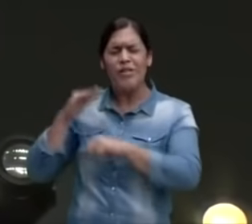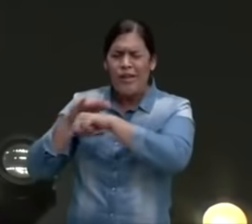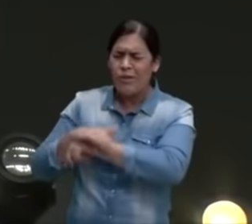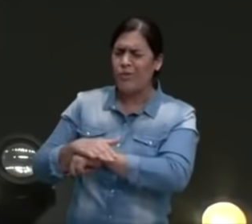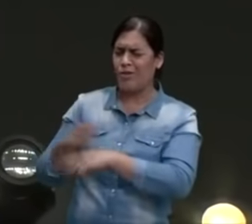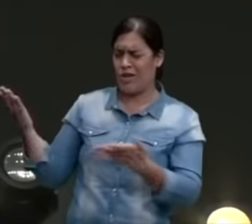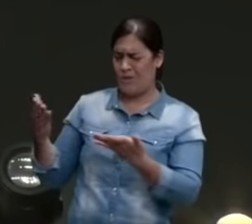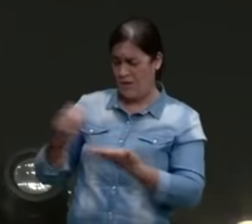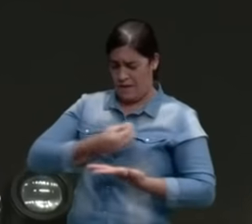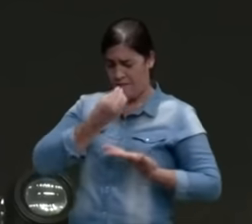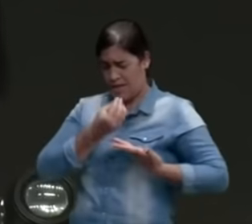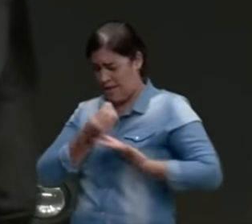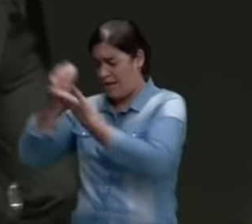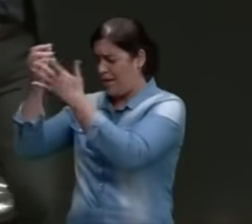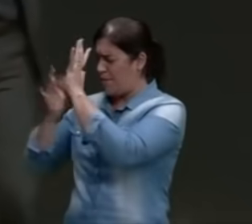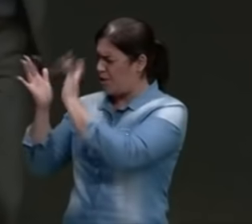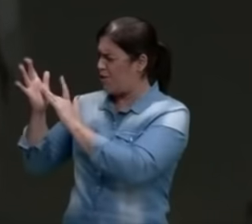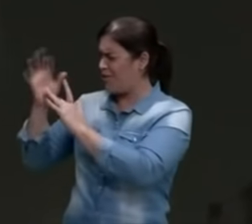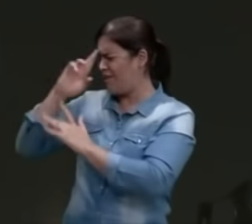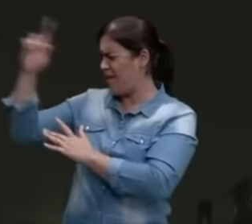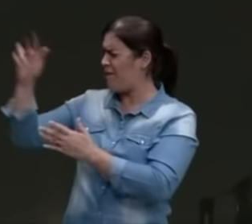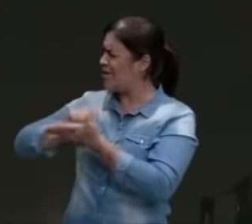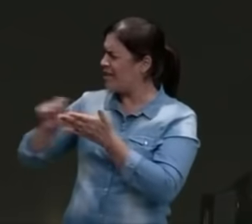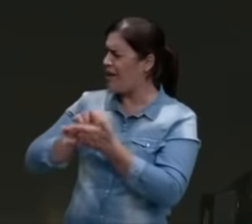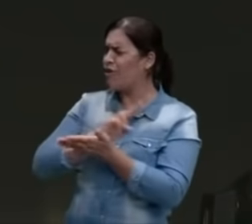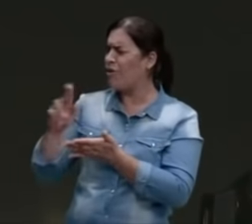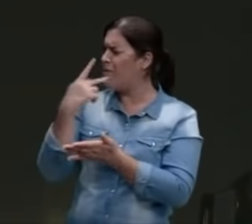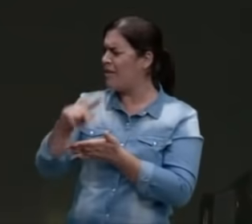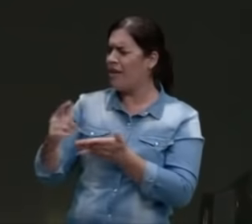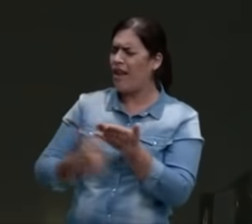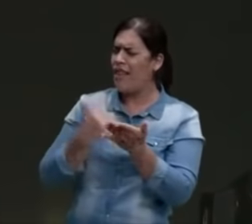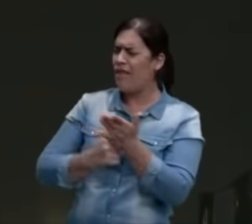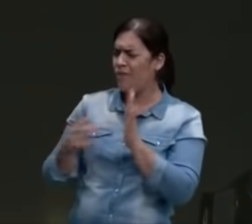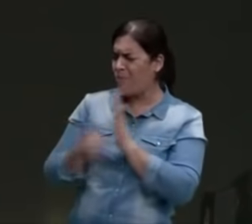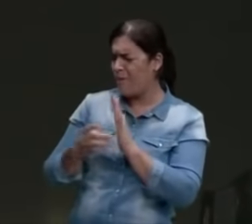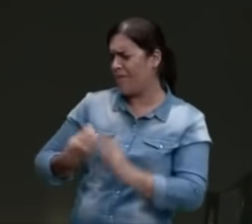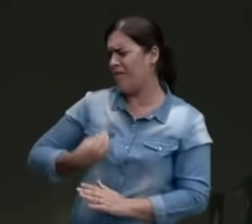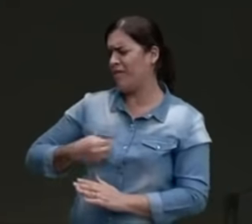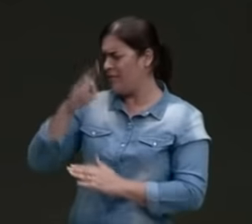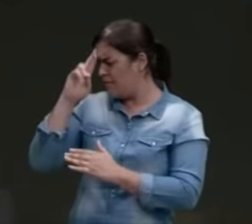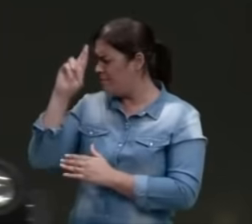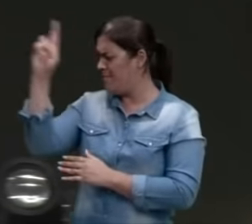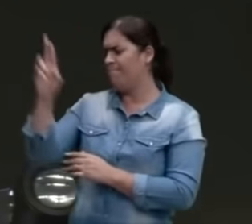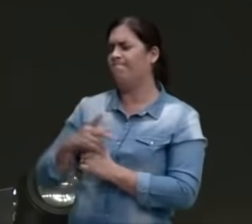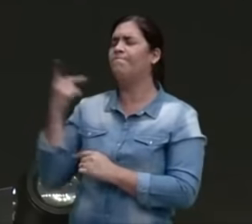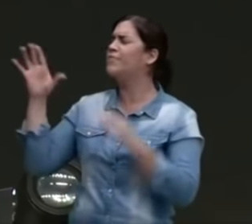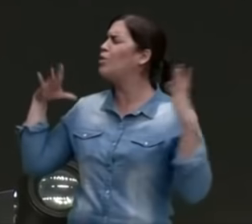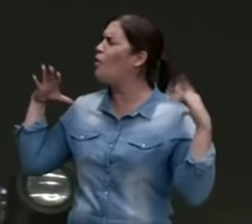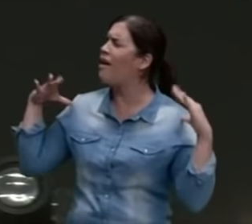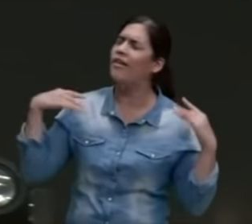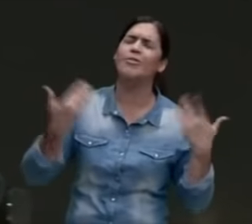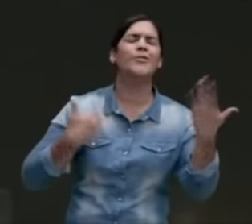a vida para Jesus, ó Senhor, escreva o nome dela no livro da vida, Pai. Ó Senhor, que o Senhor, que os Teus anjos possam